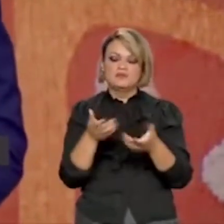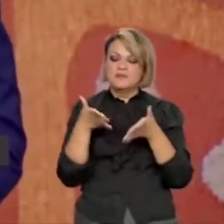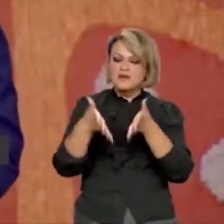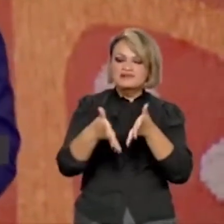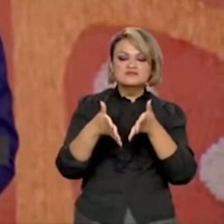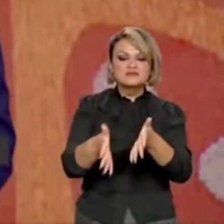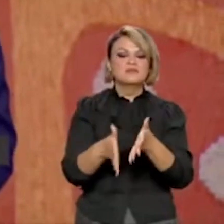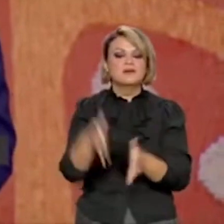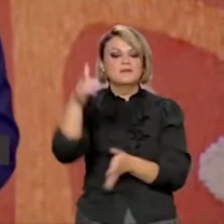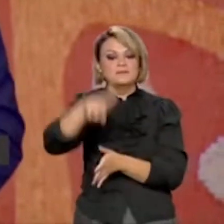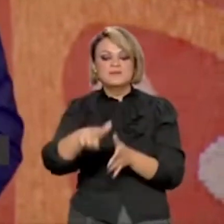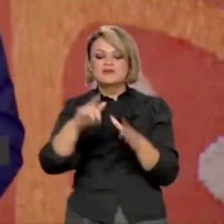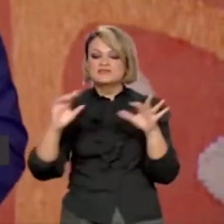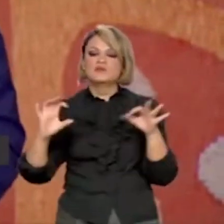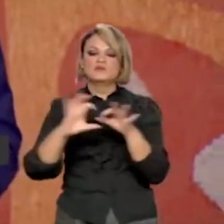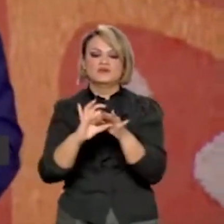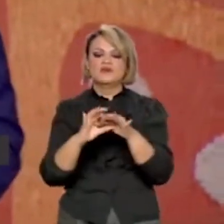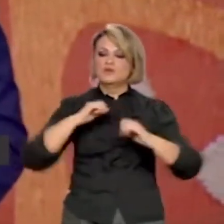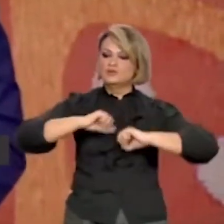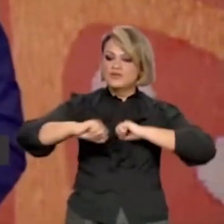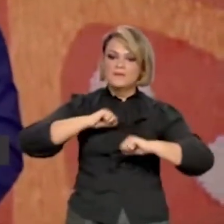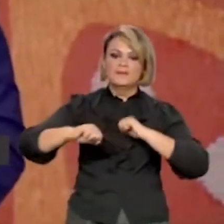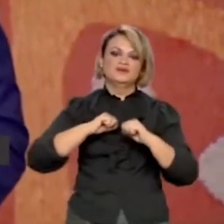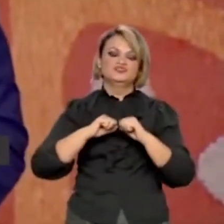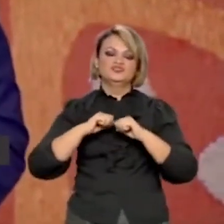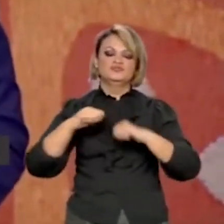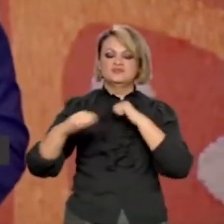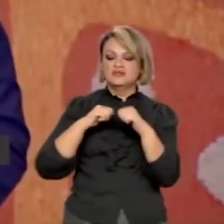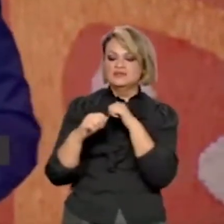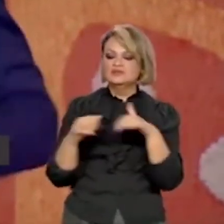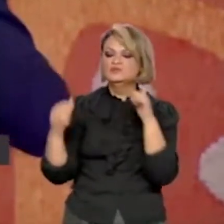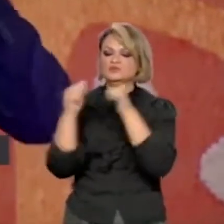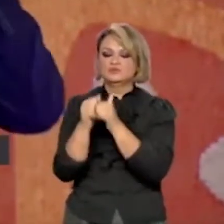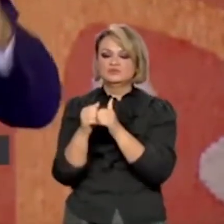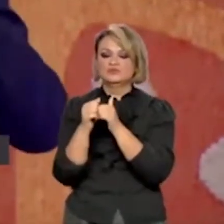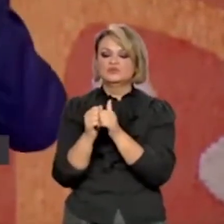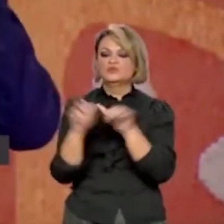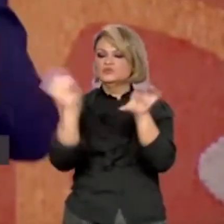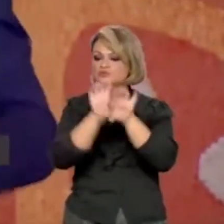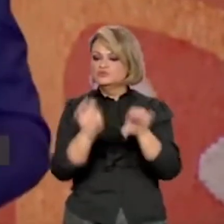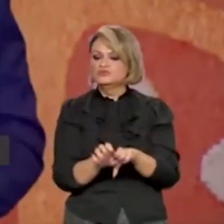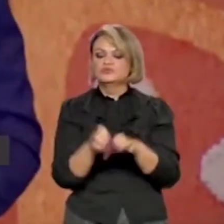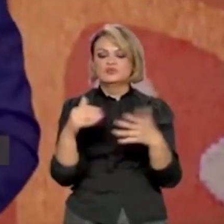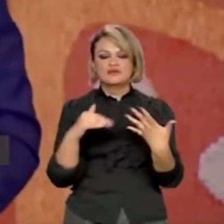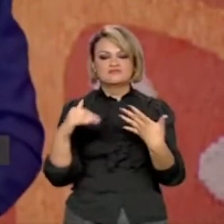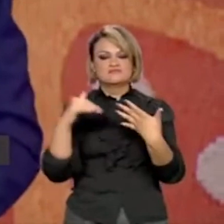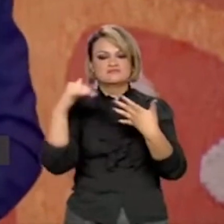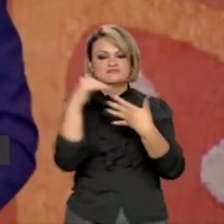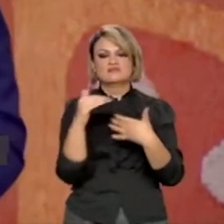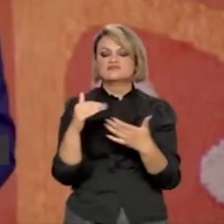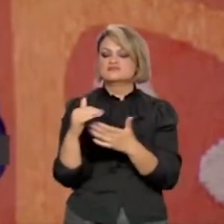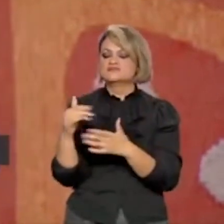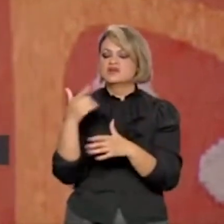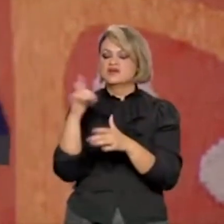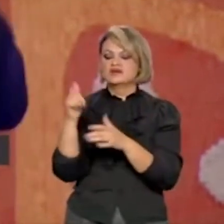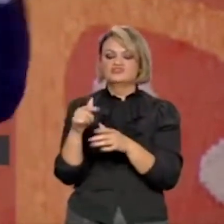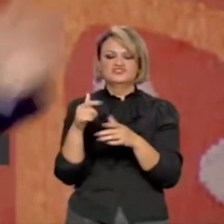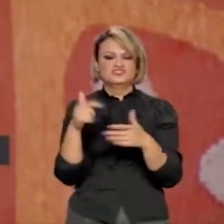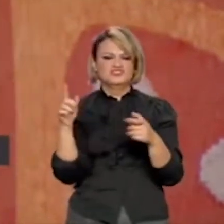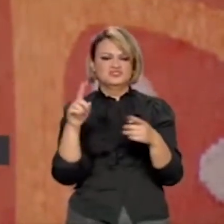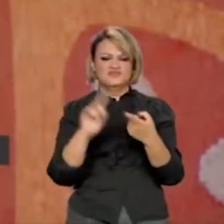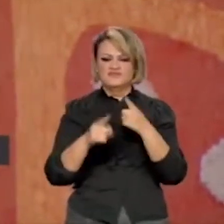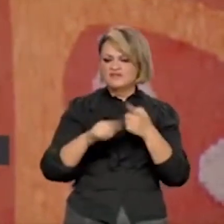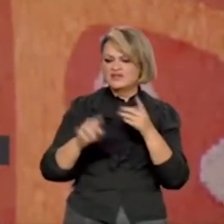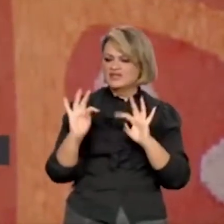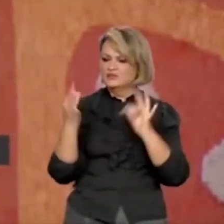e aumentou também a conexão e o debate as estruturas em estâncias do Comércio Exterior dinamismo